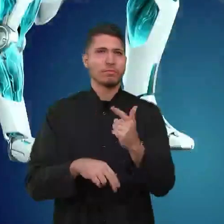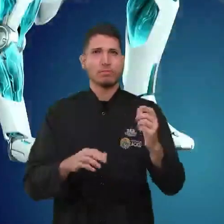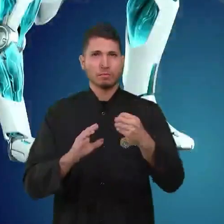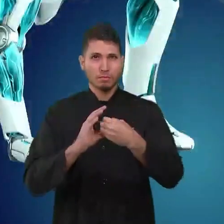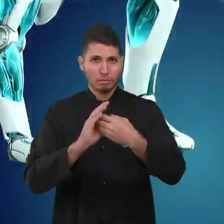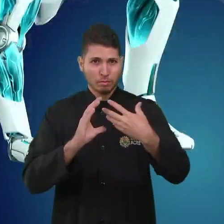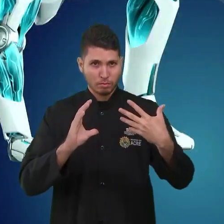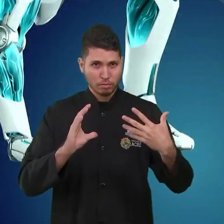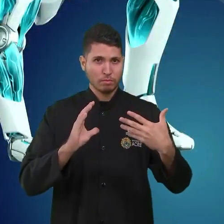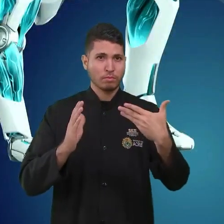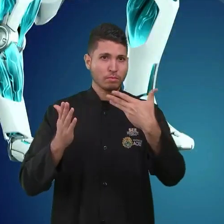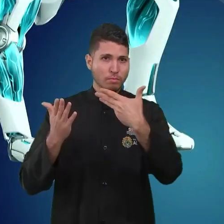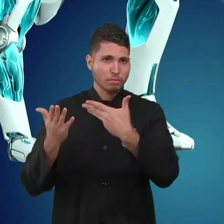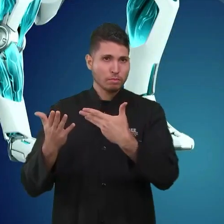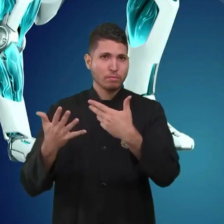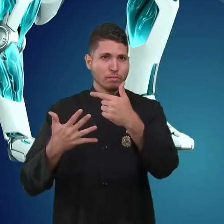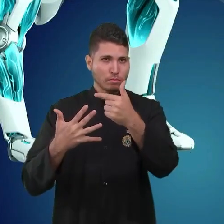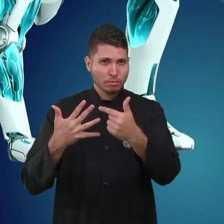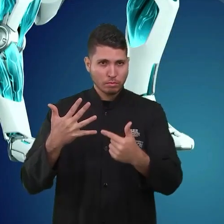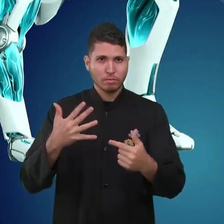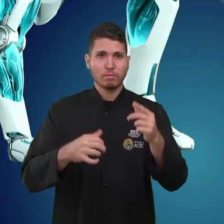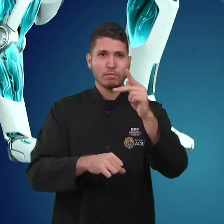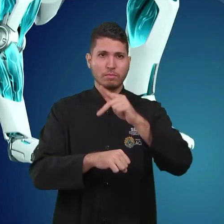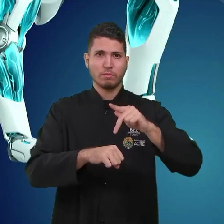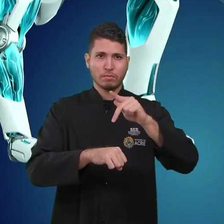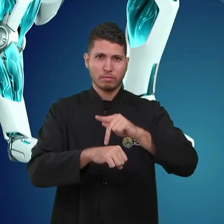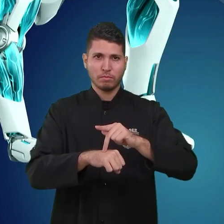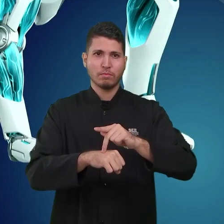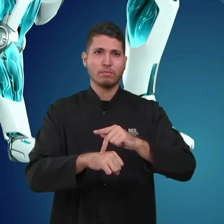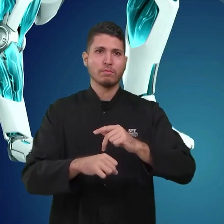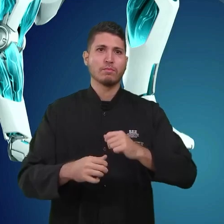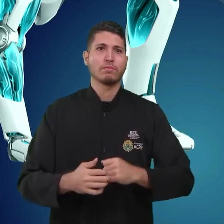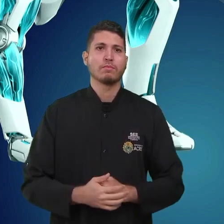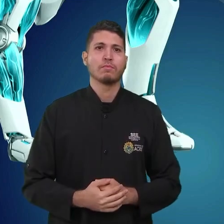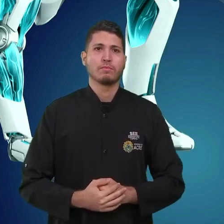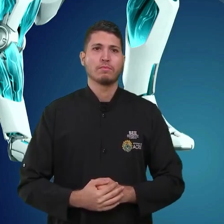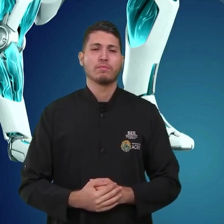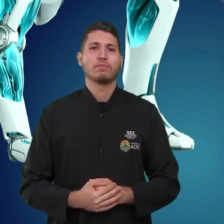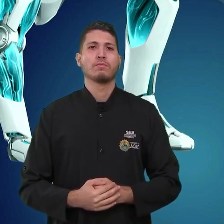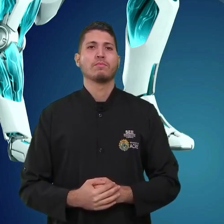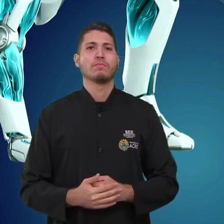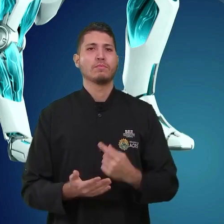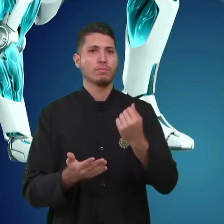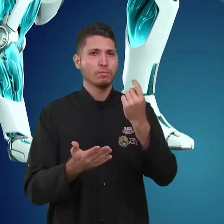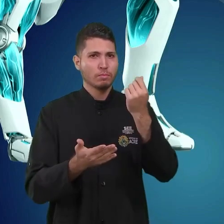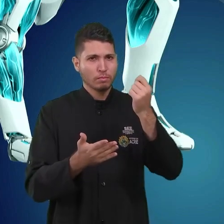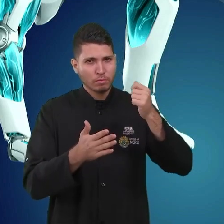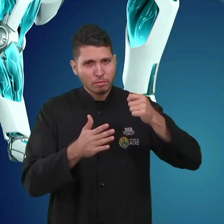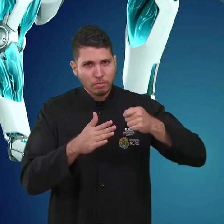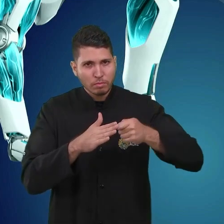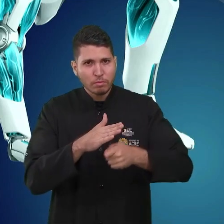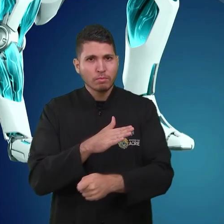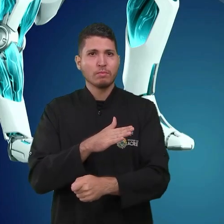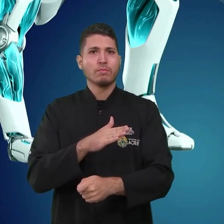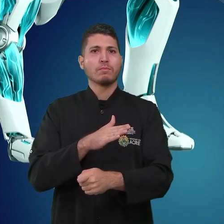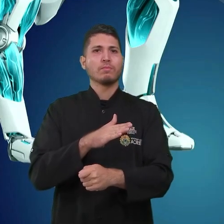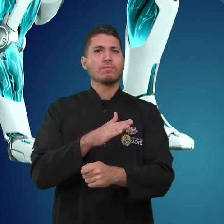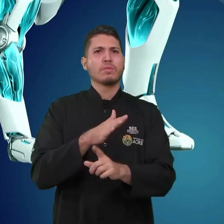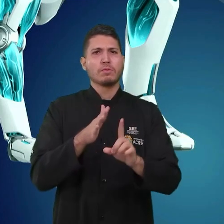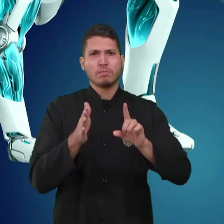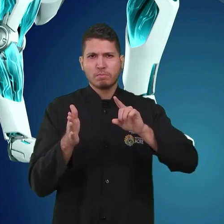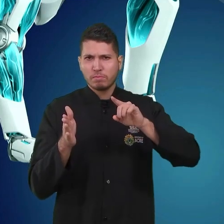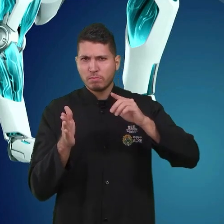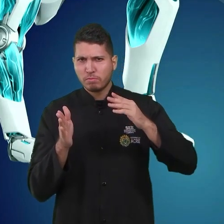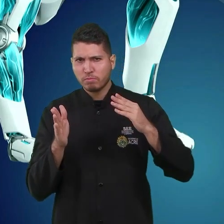países, vamos lá, eles têm elevado investimento, principalmente em pesquisa